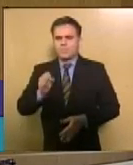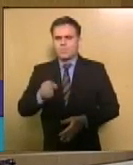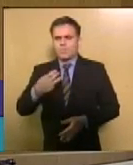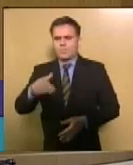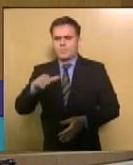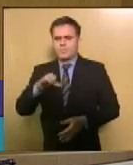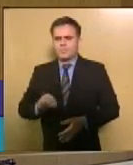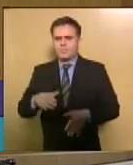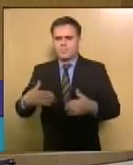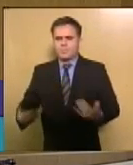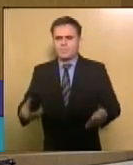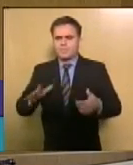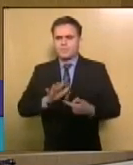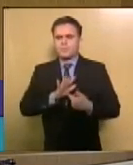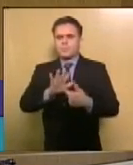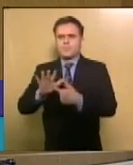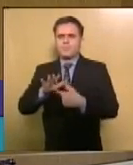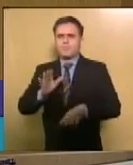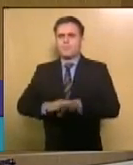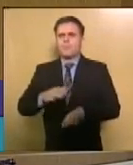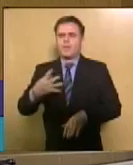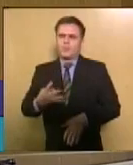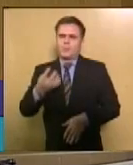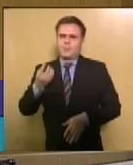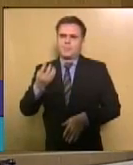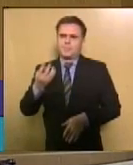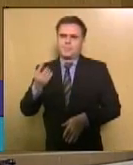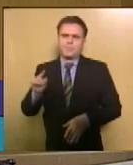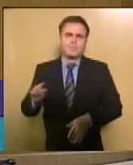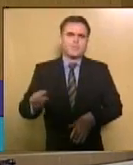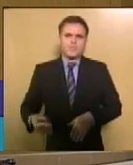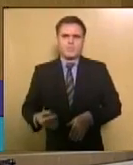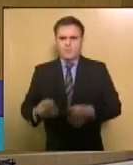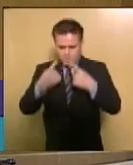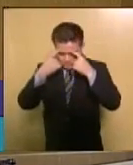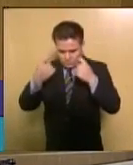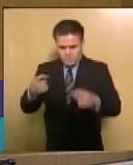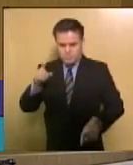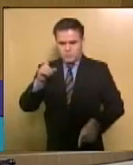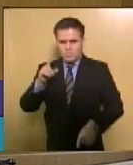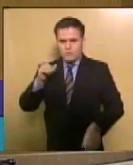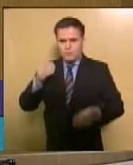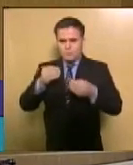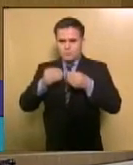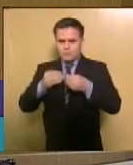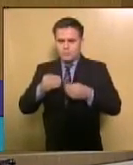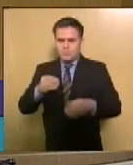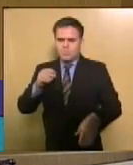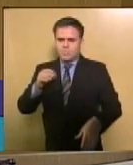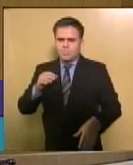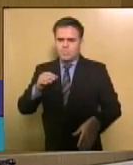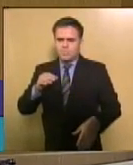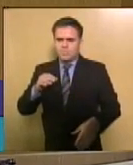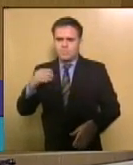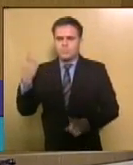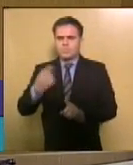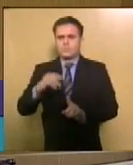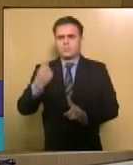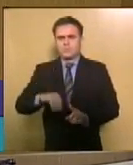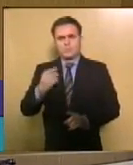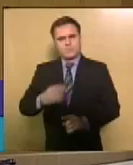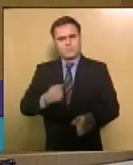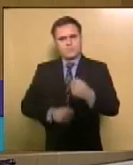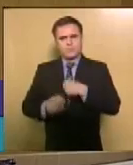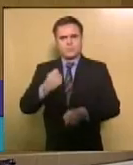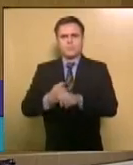Março que mostrou que mais de 4 milhões de mulheres foram agredidas fisicamente no ano passado